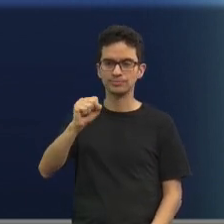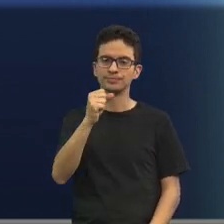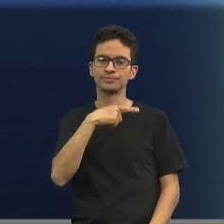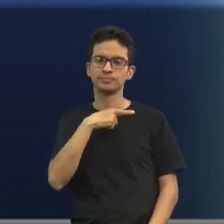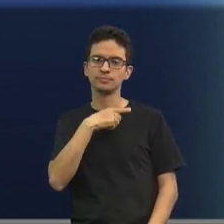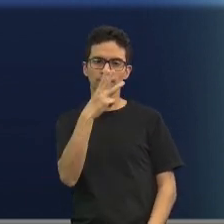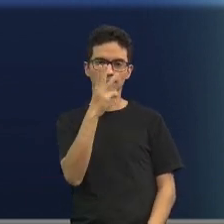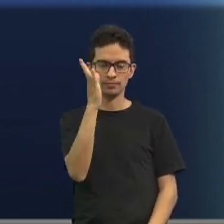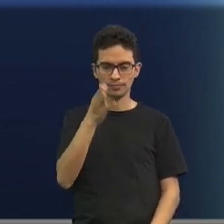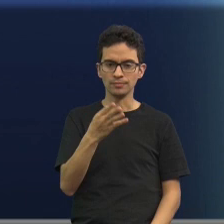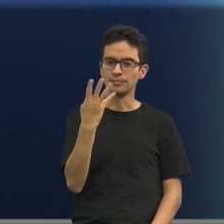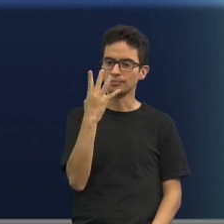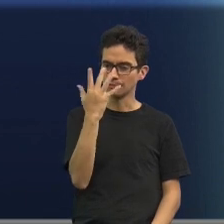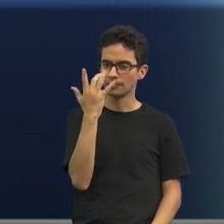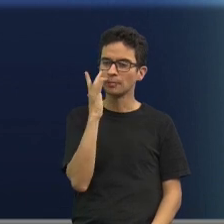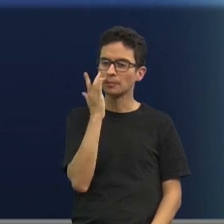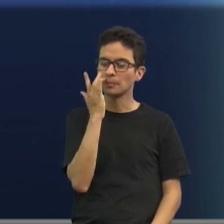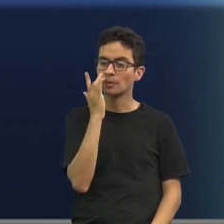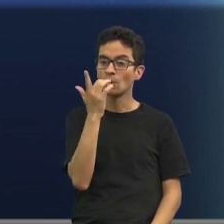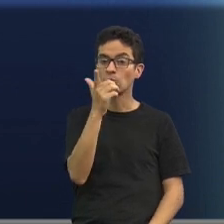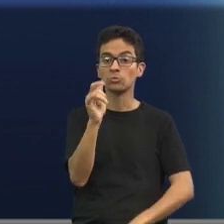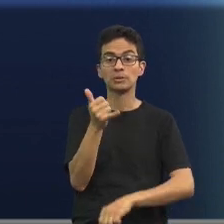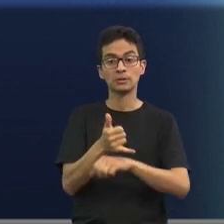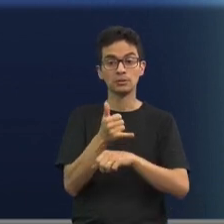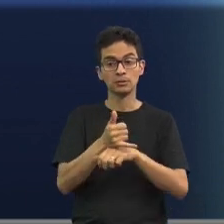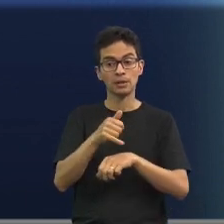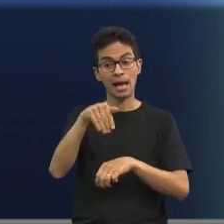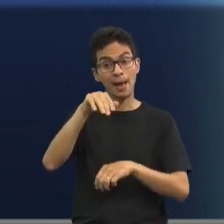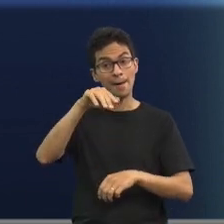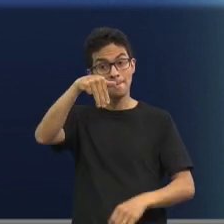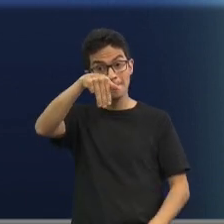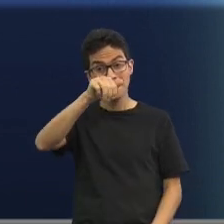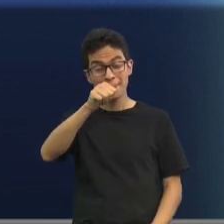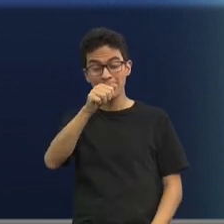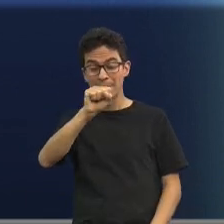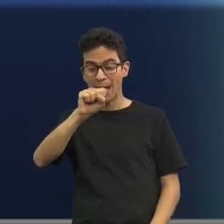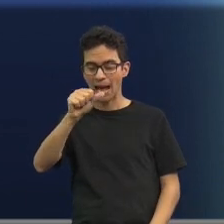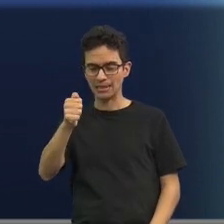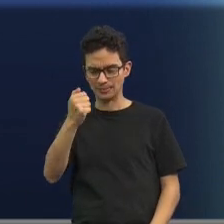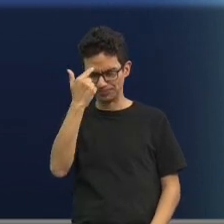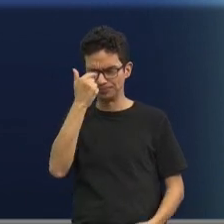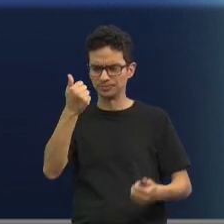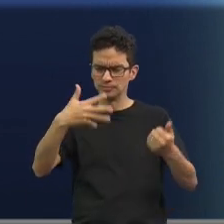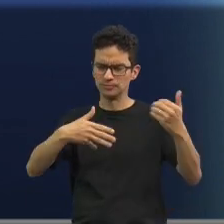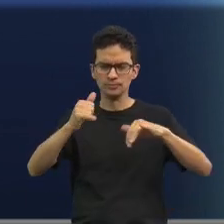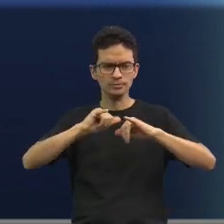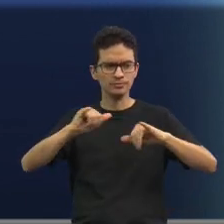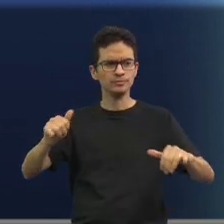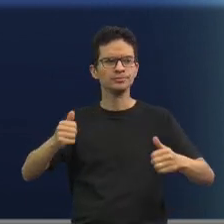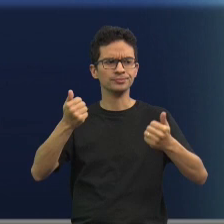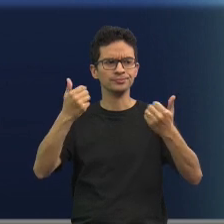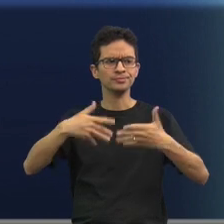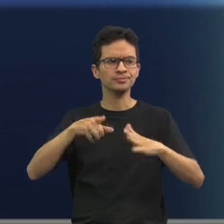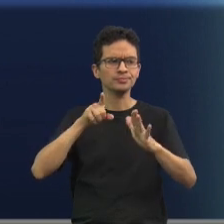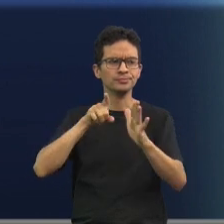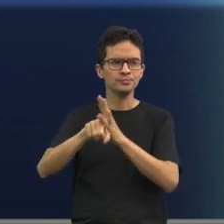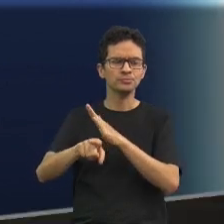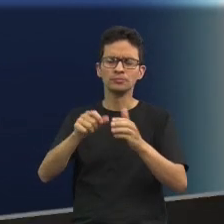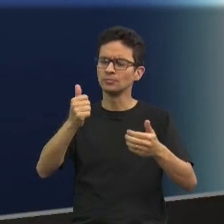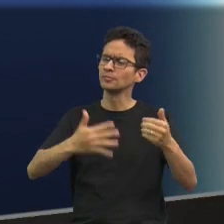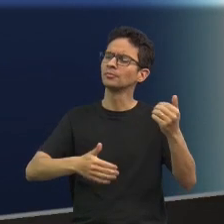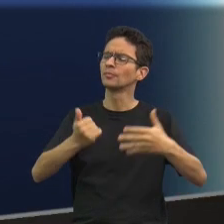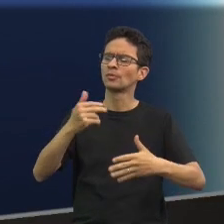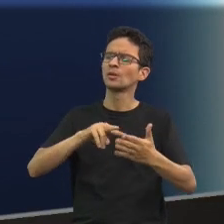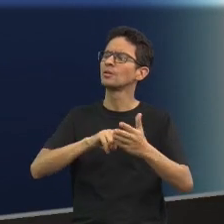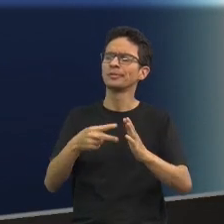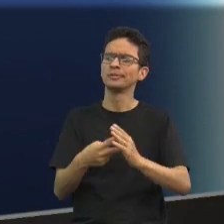e um quarto de outro metal em massa aí a explicação enunciado explicativo sobre o